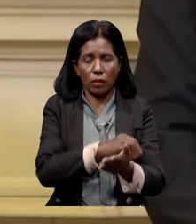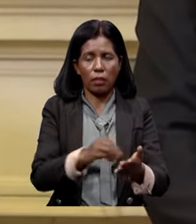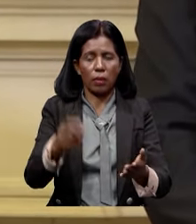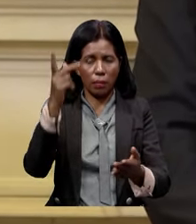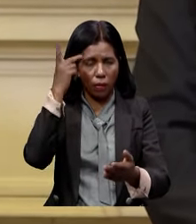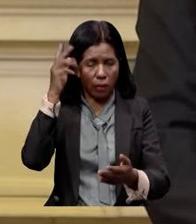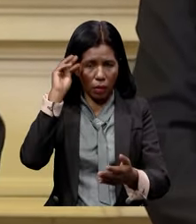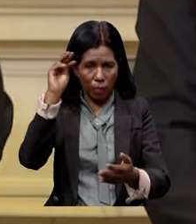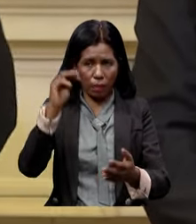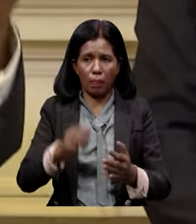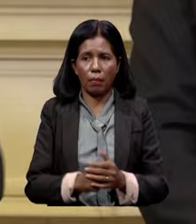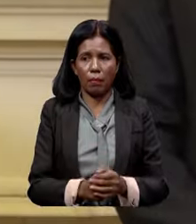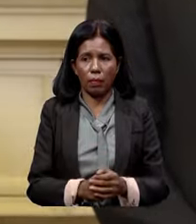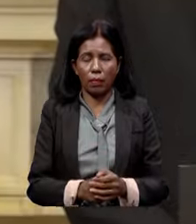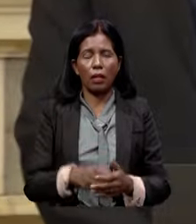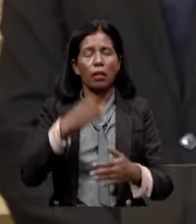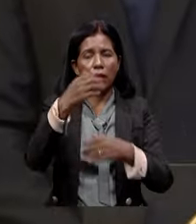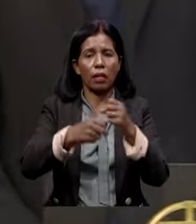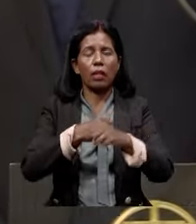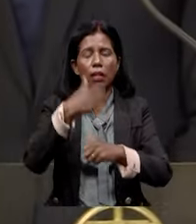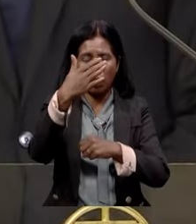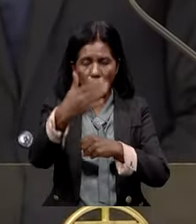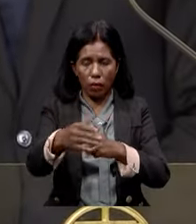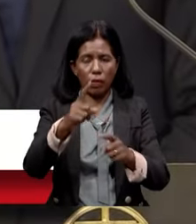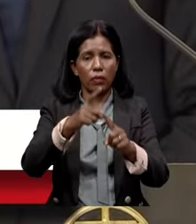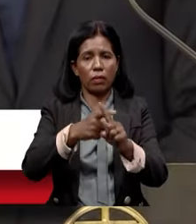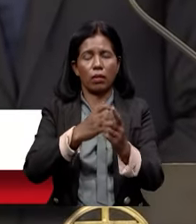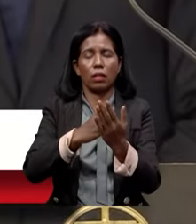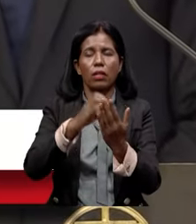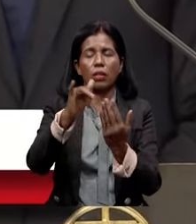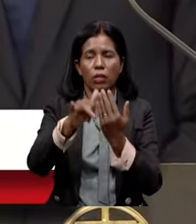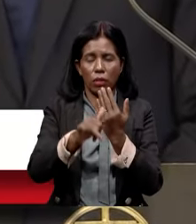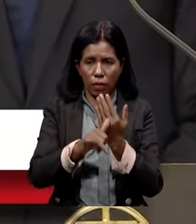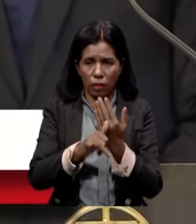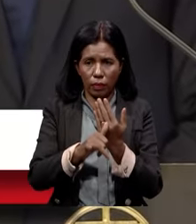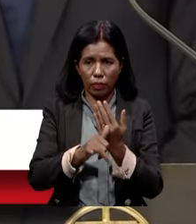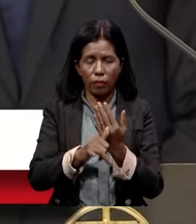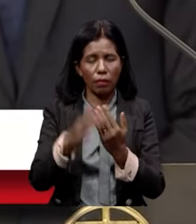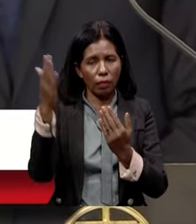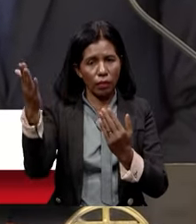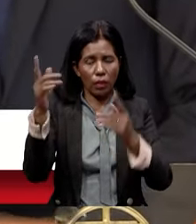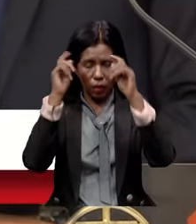Primeiro-Ministro, para no próximo ano, em junho, ir a Timor